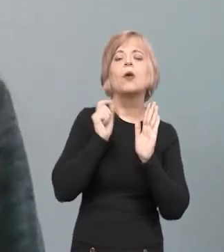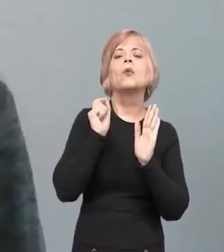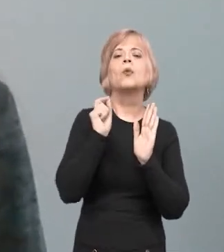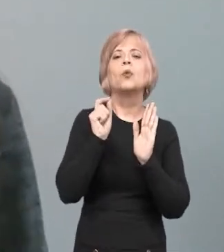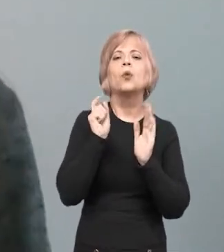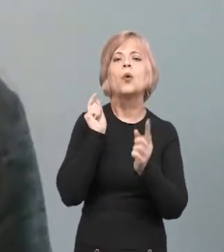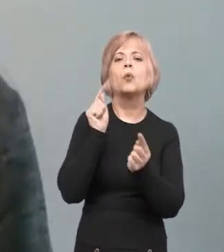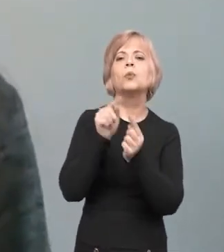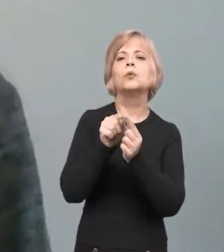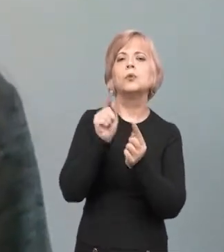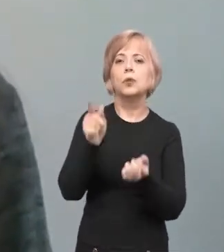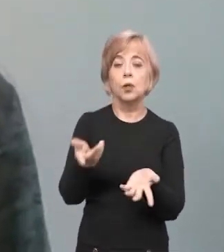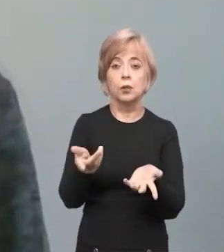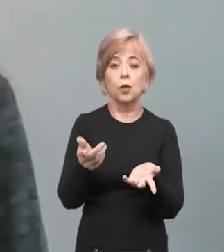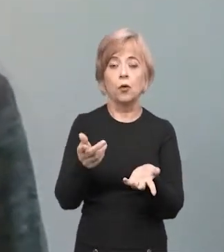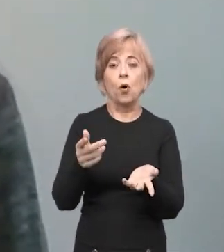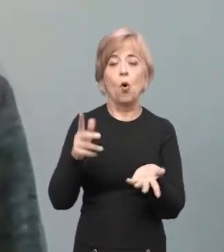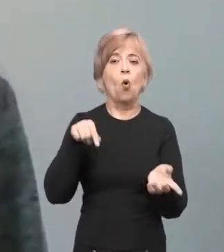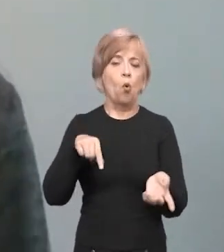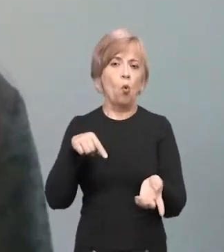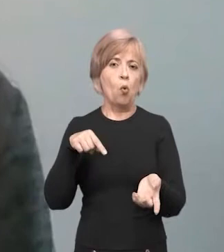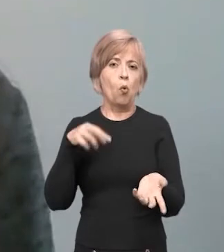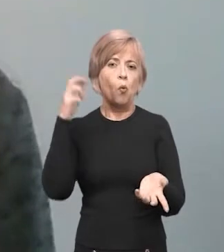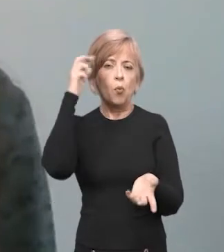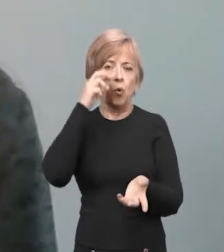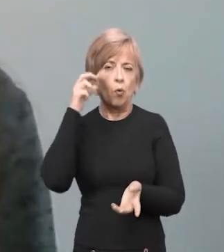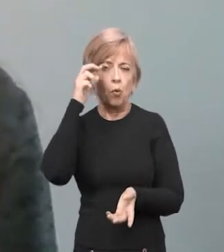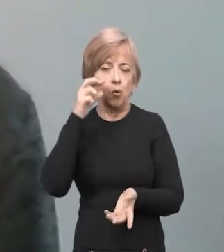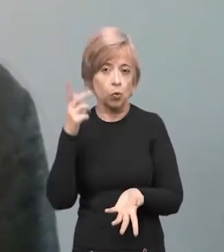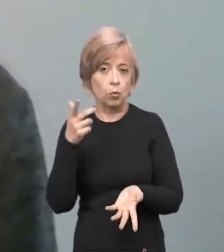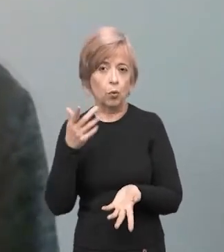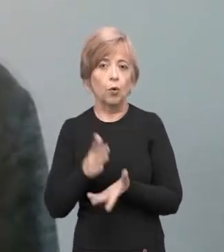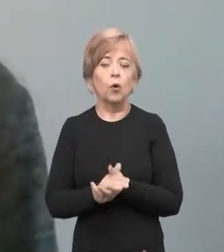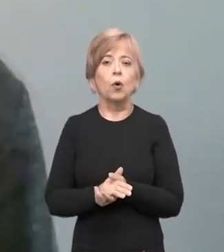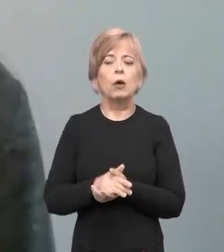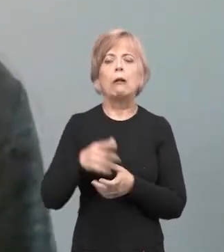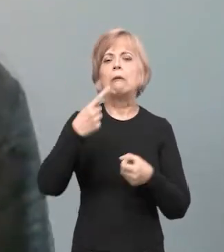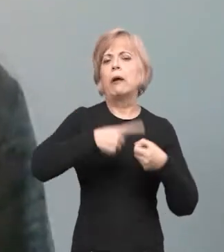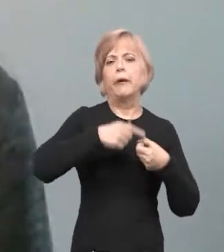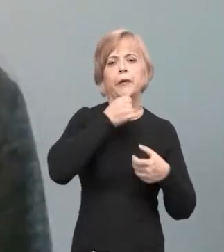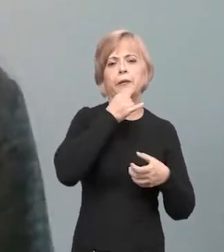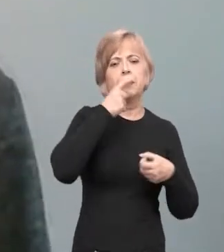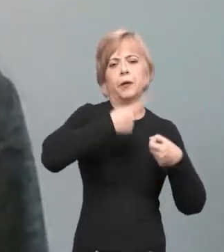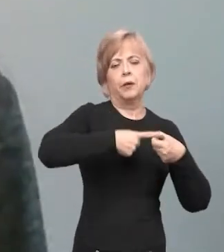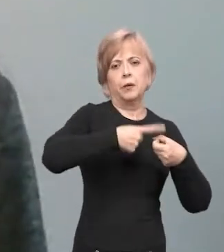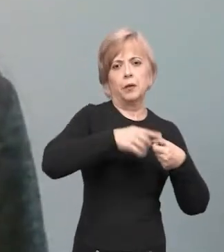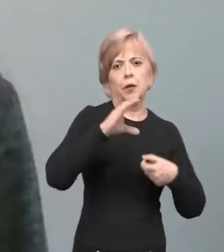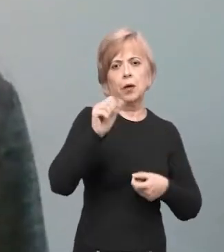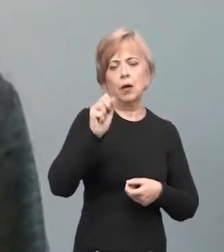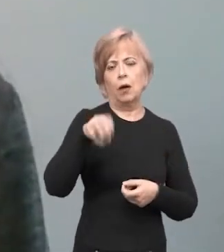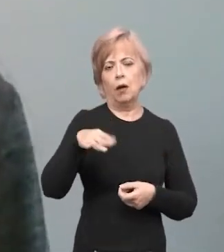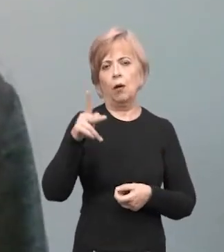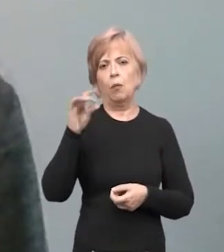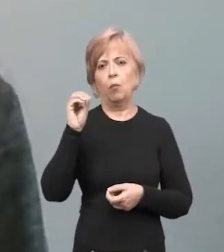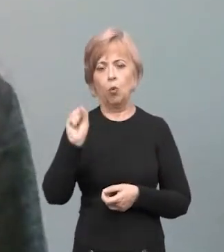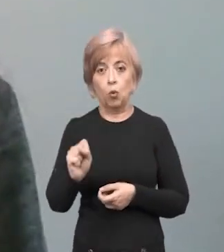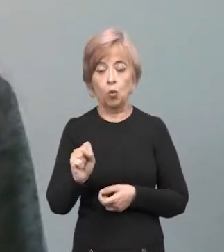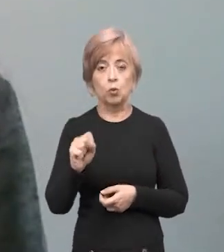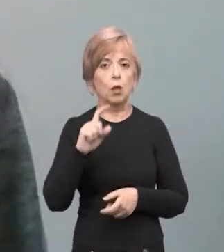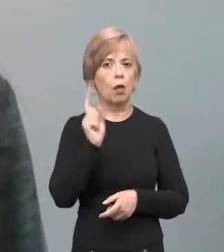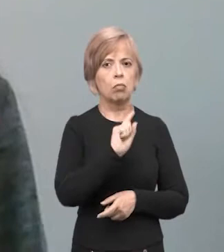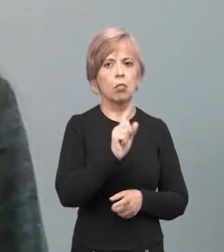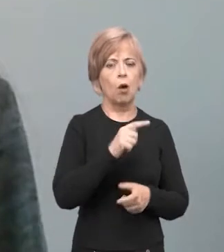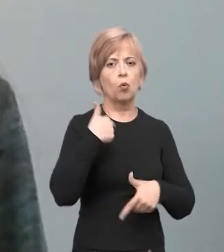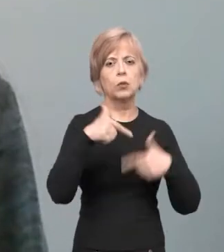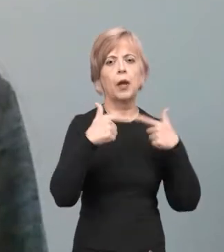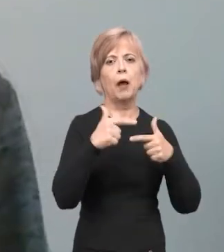justamente que um promotor de justiça, por exemplo, da comarca, do município de Campos, não atuasse de forma distinta ao